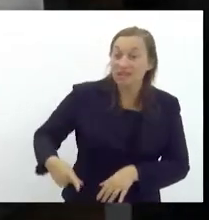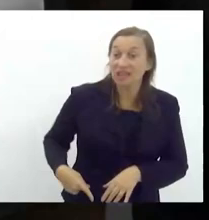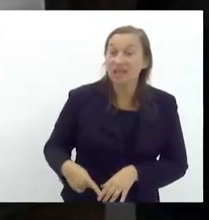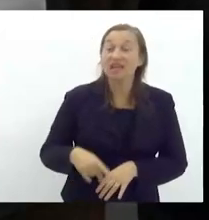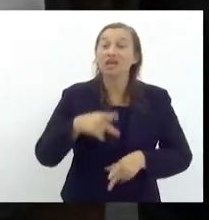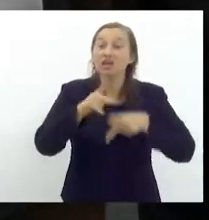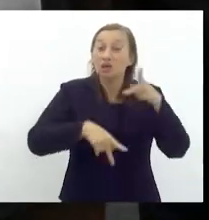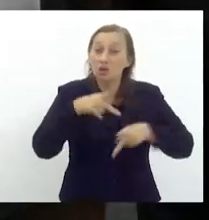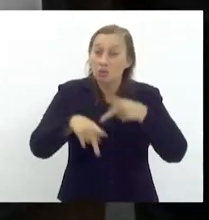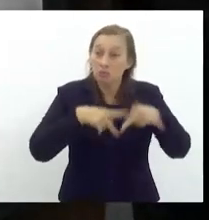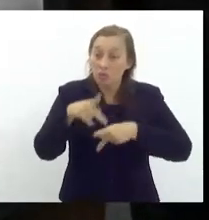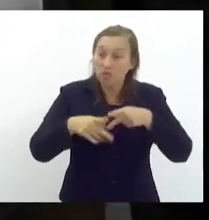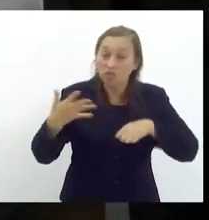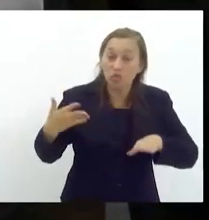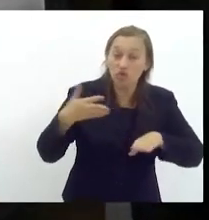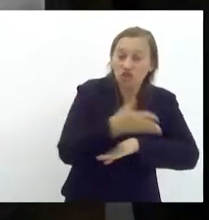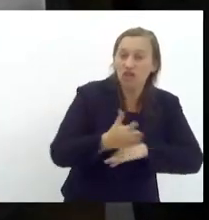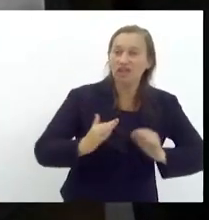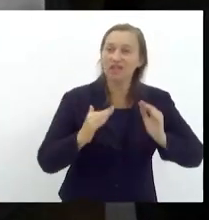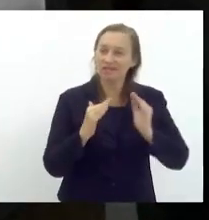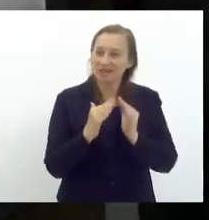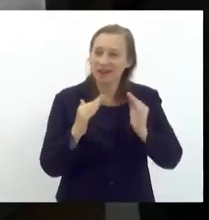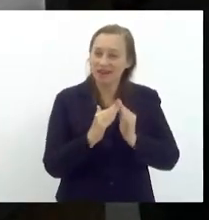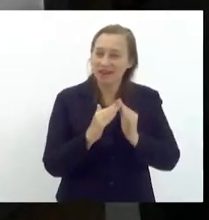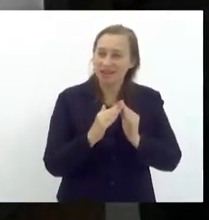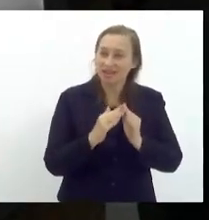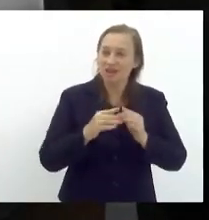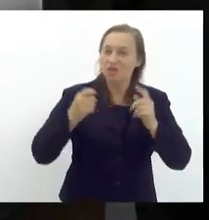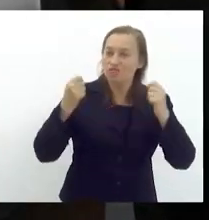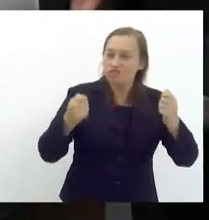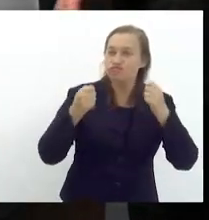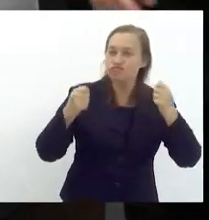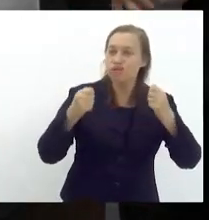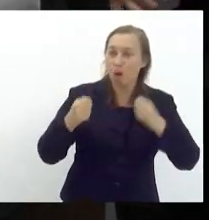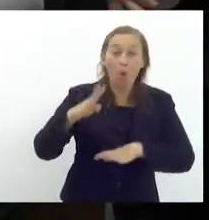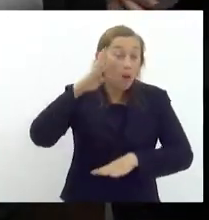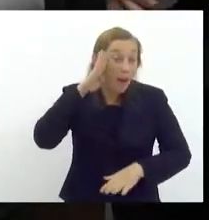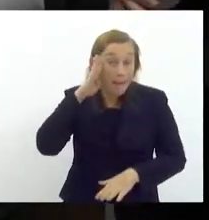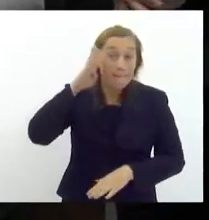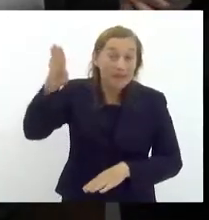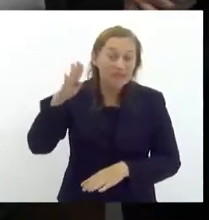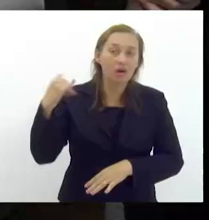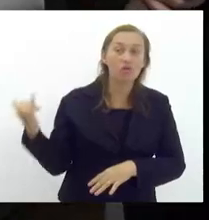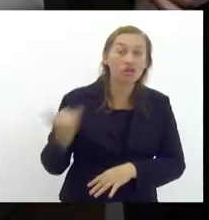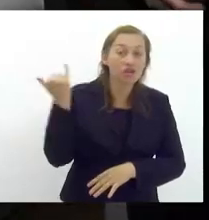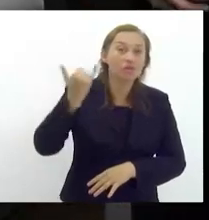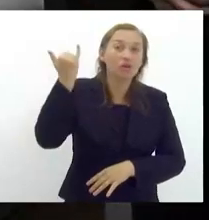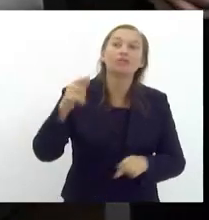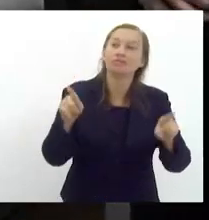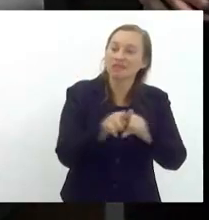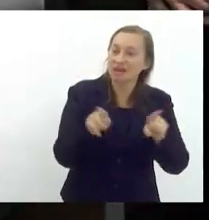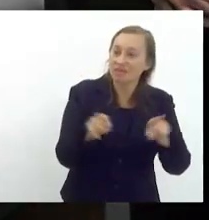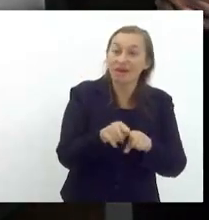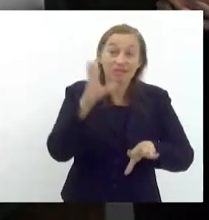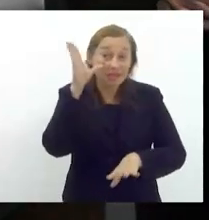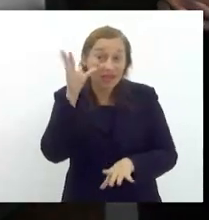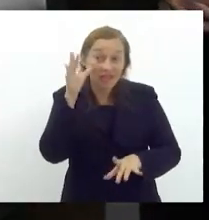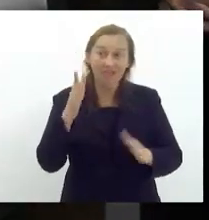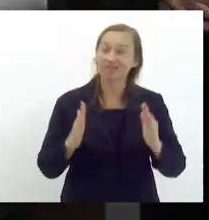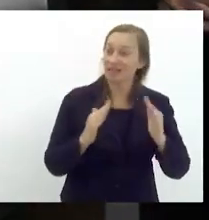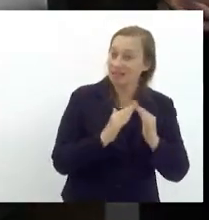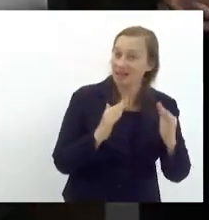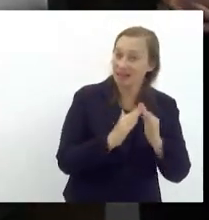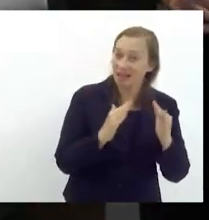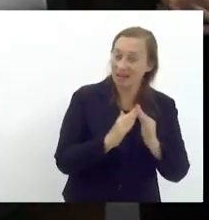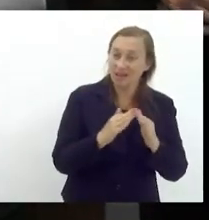a população quando chega Nessa casa reivindicando algo que é tão fundamental e importante também tem esse dessa